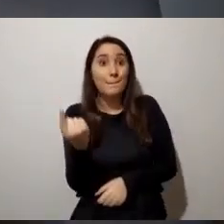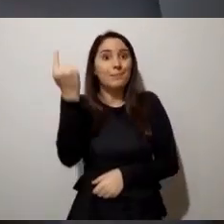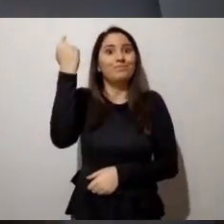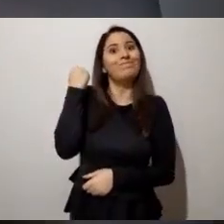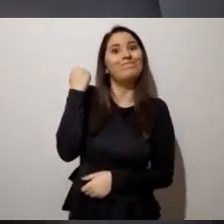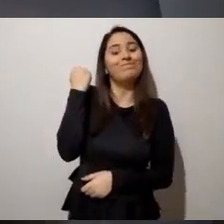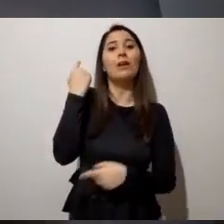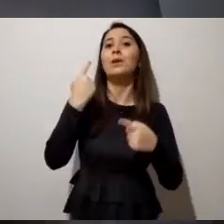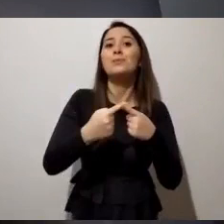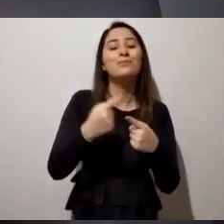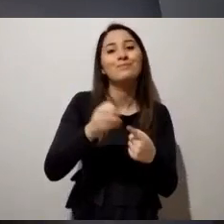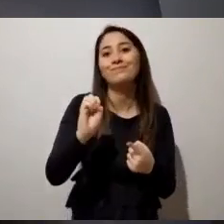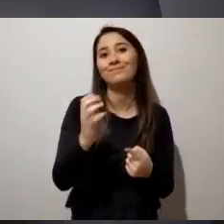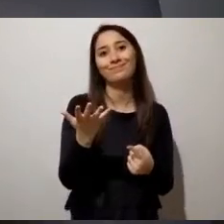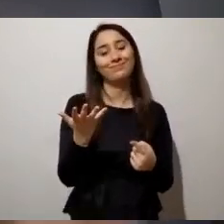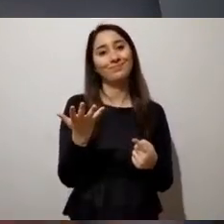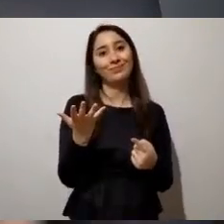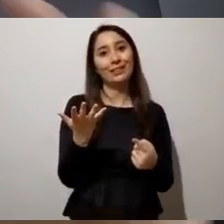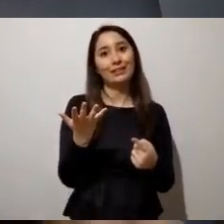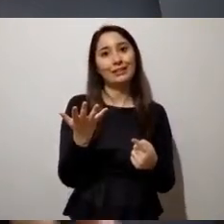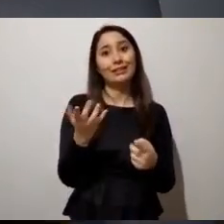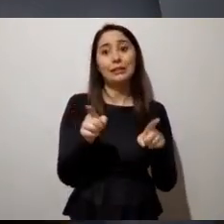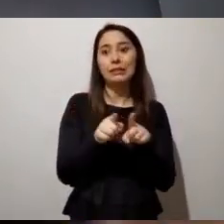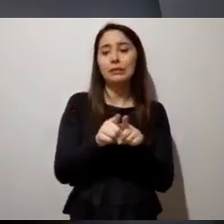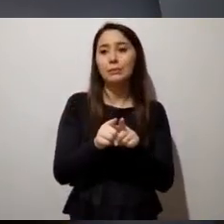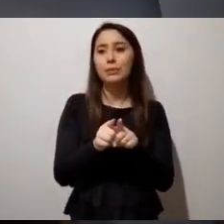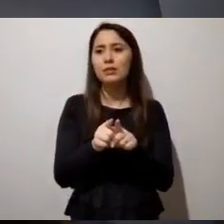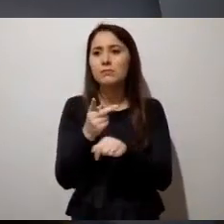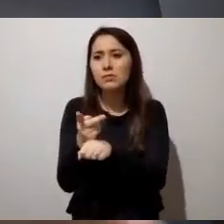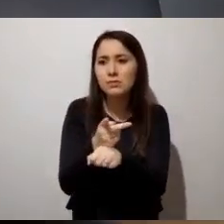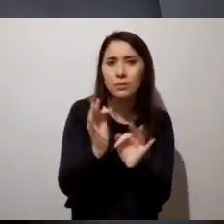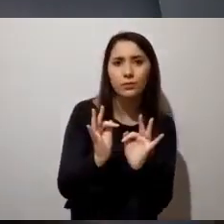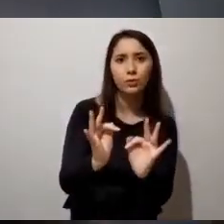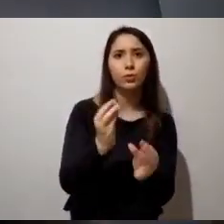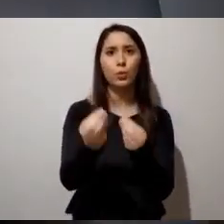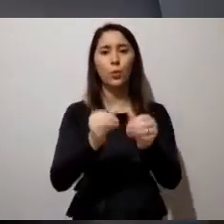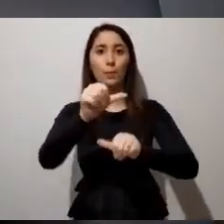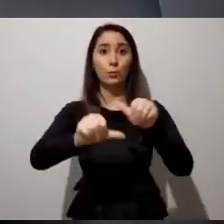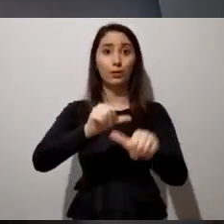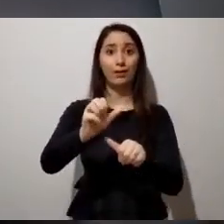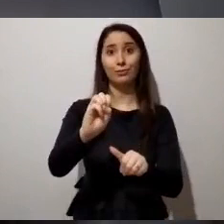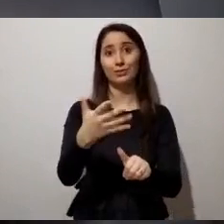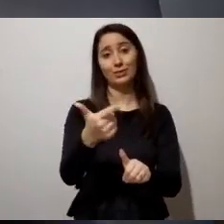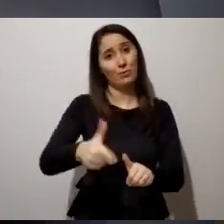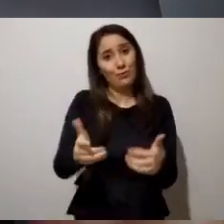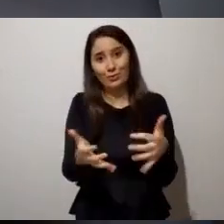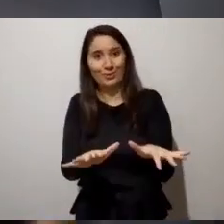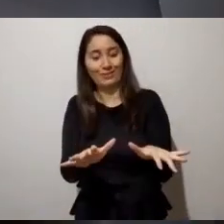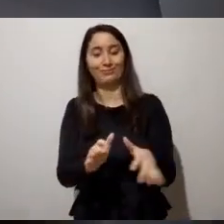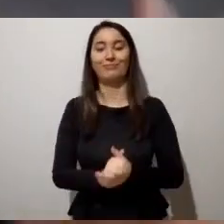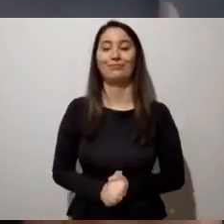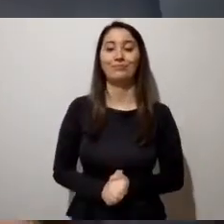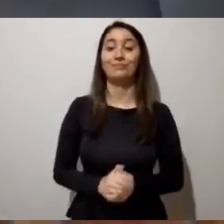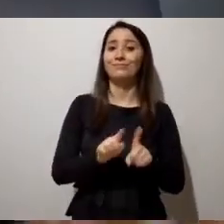porquê aquilo aconteceu, e procurar uma mudança de atitude no nosso futuro, para aquilo não acontecer novamente. Mas